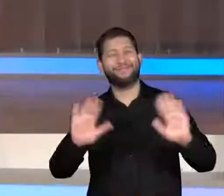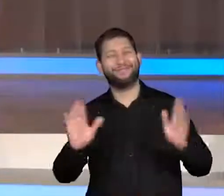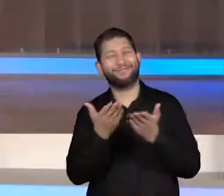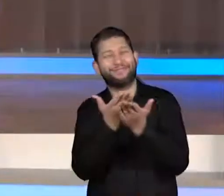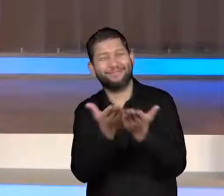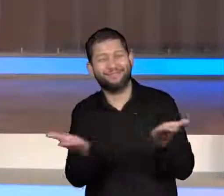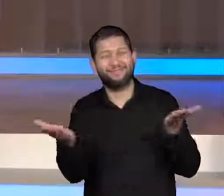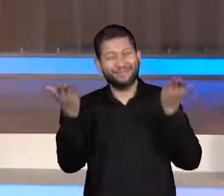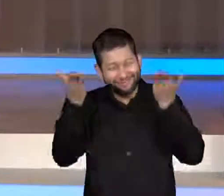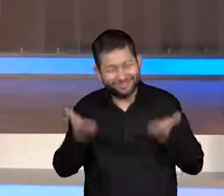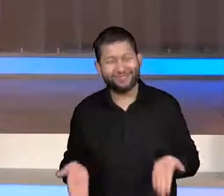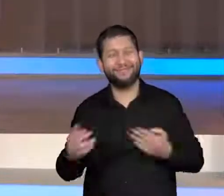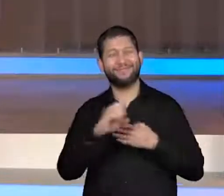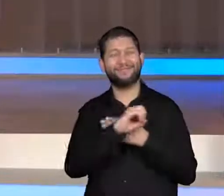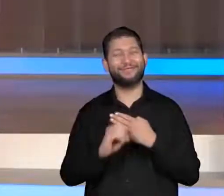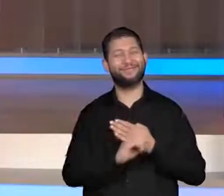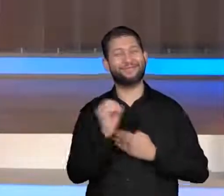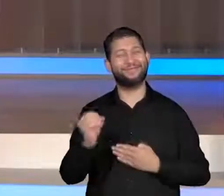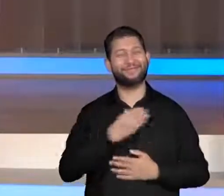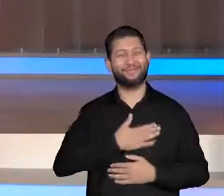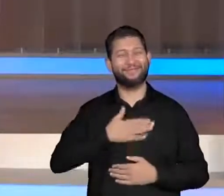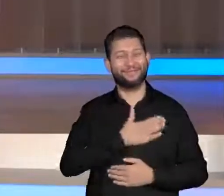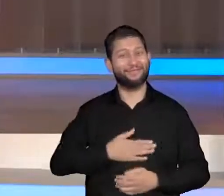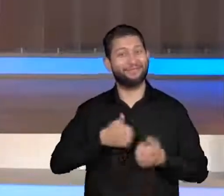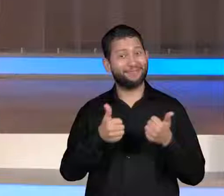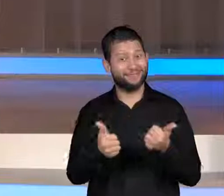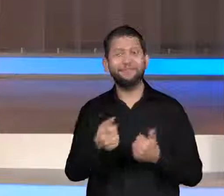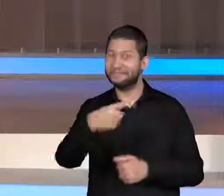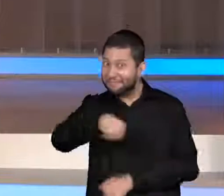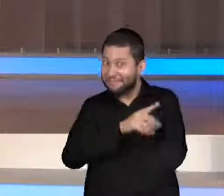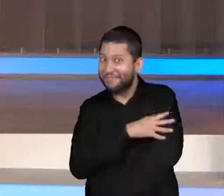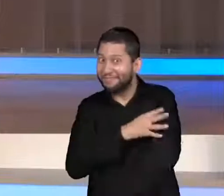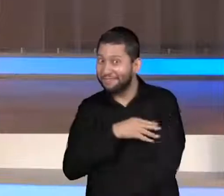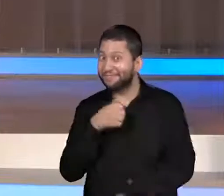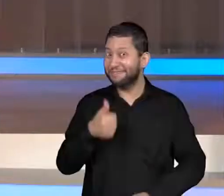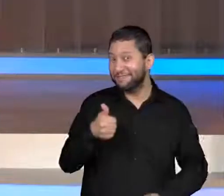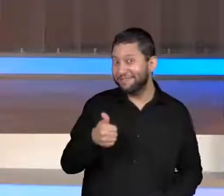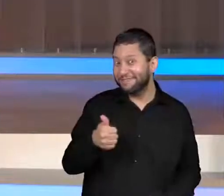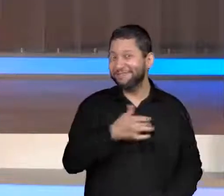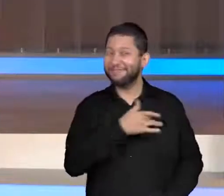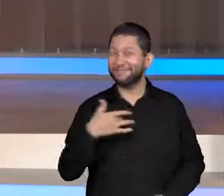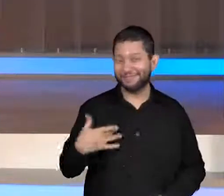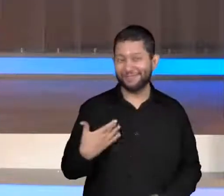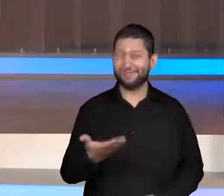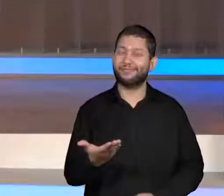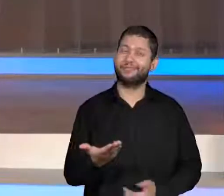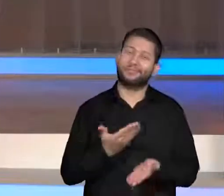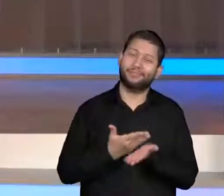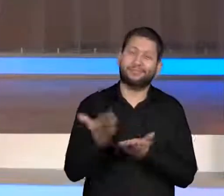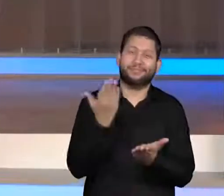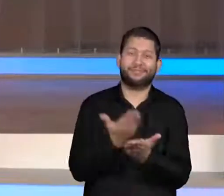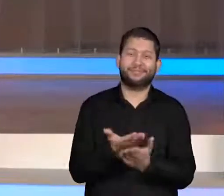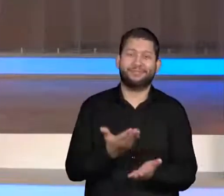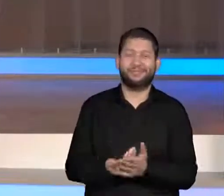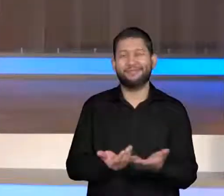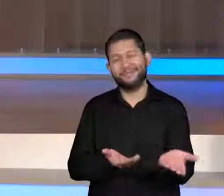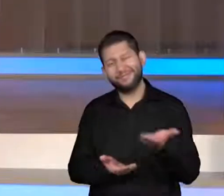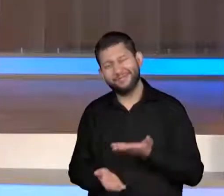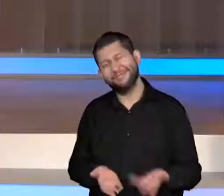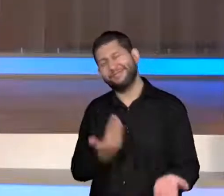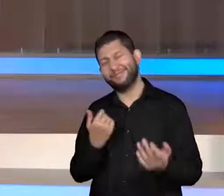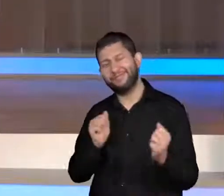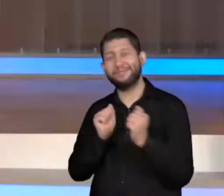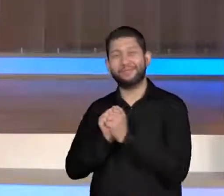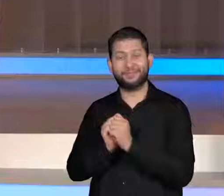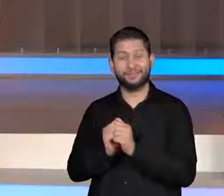Olá, galerinha aqui do Centro de Mídia do 4º ano. Vamos começar uma super aula e convido você a assistir esse